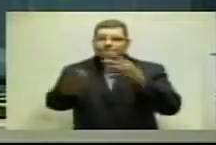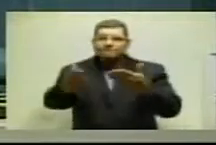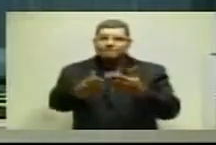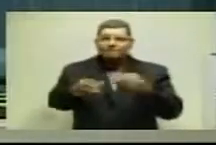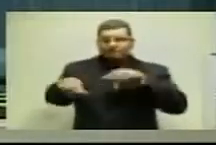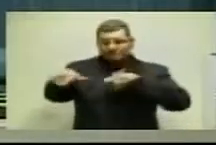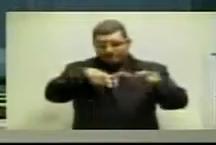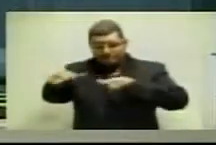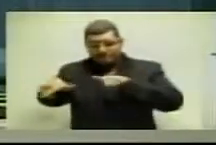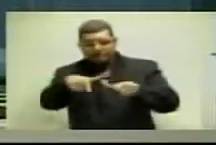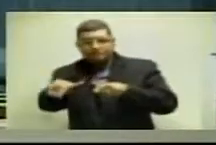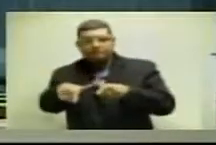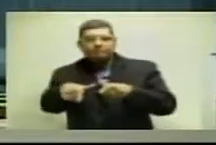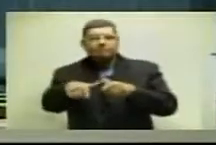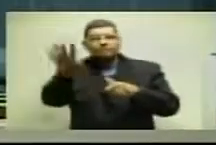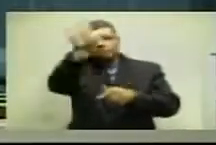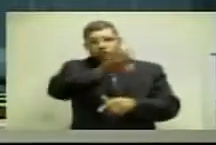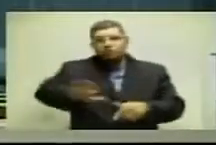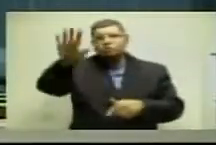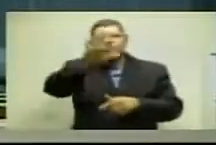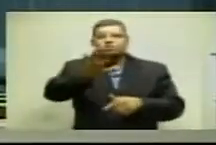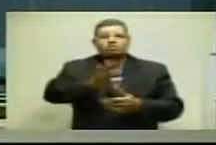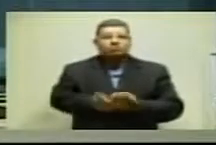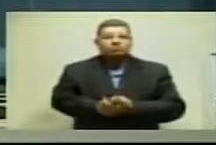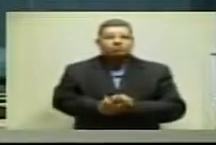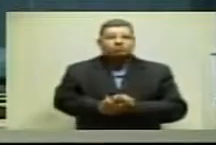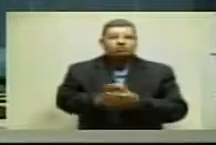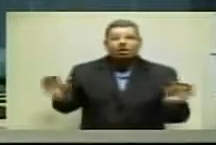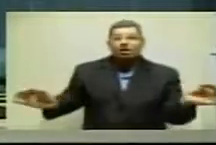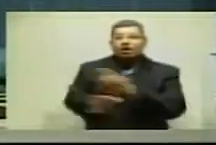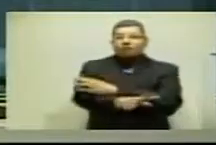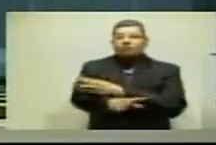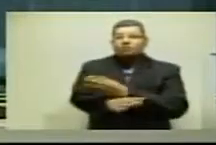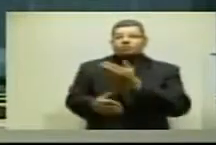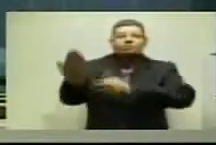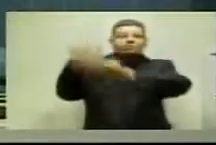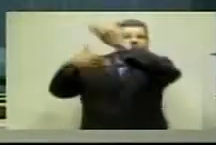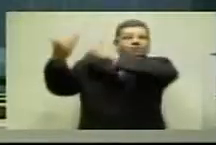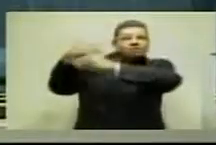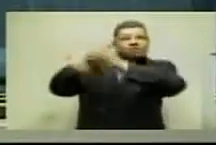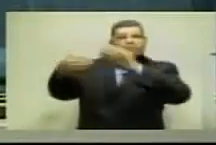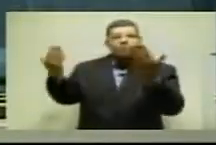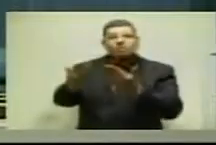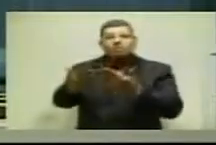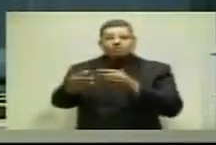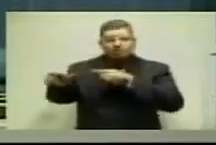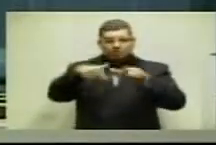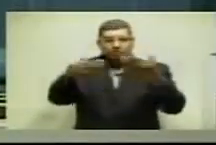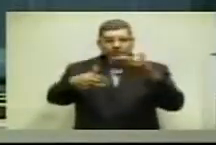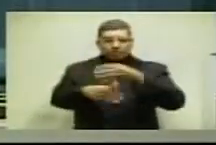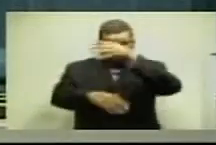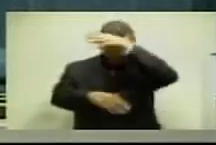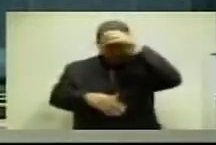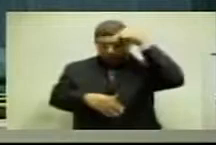na manutenção da unidade nacional. Acabou que, com o passar do tempo, o polo industrial